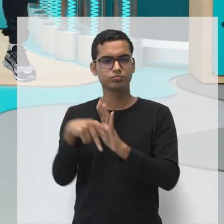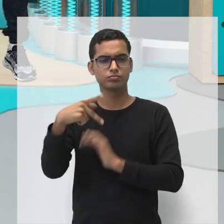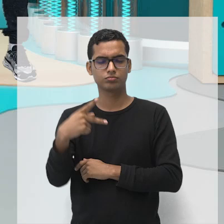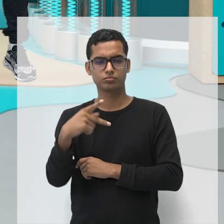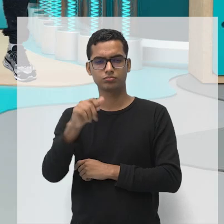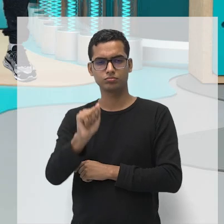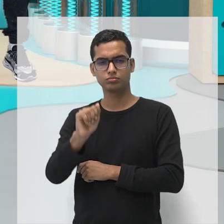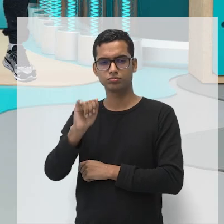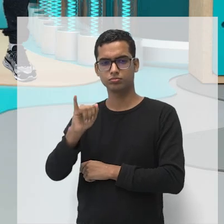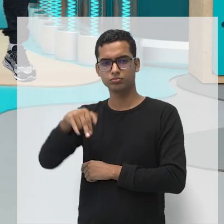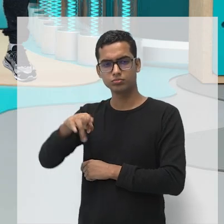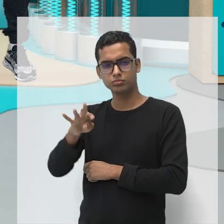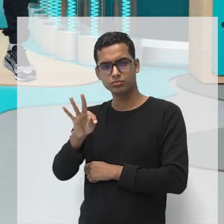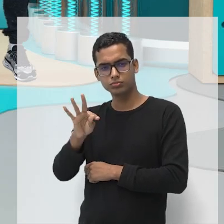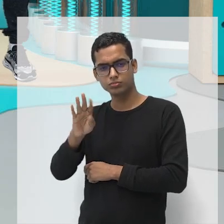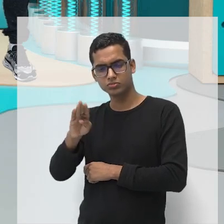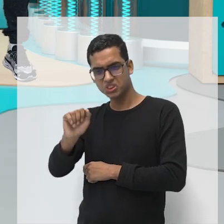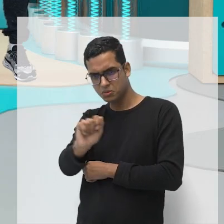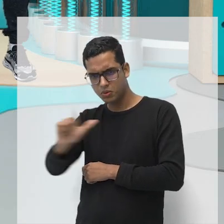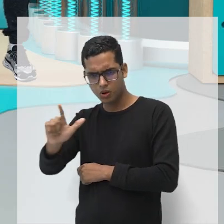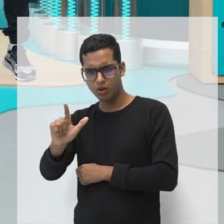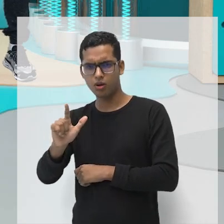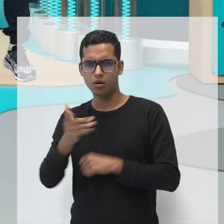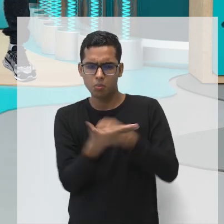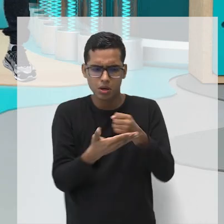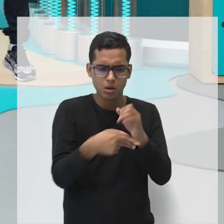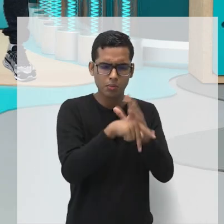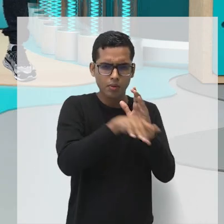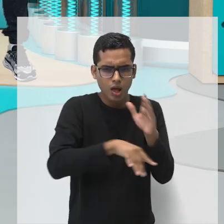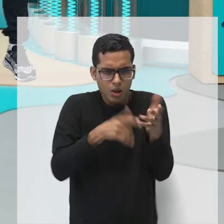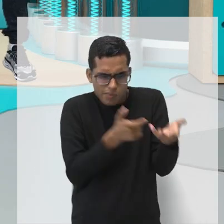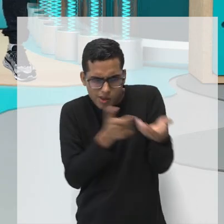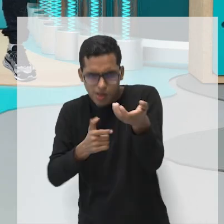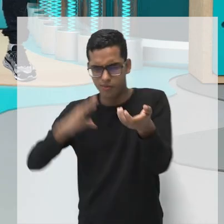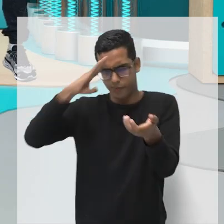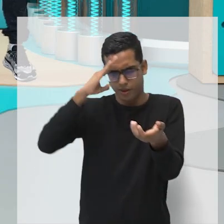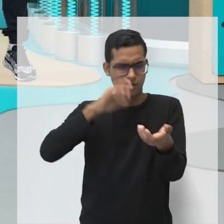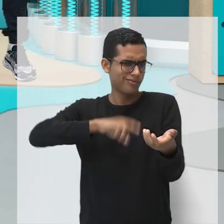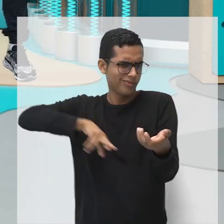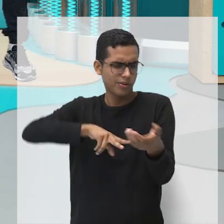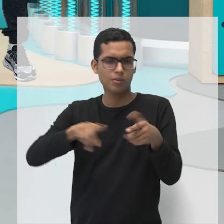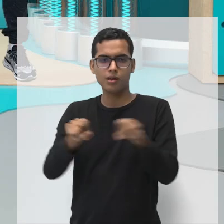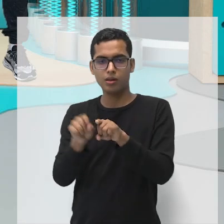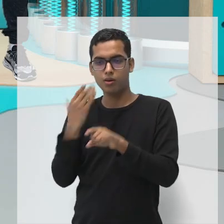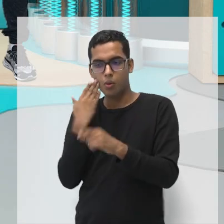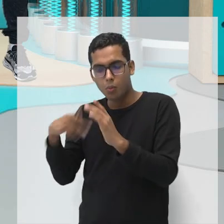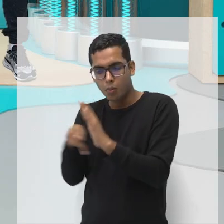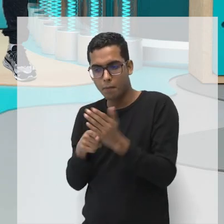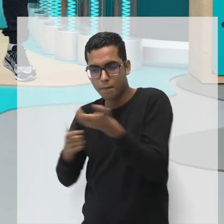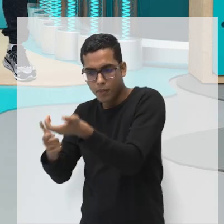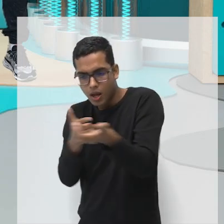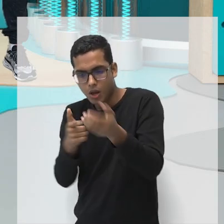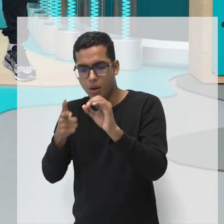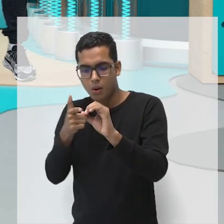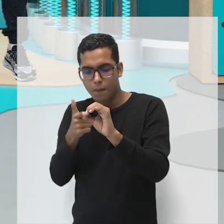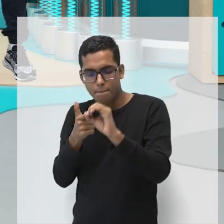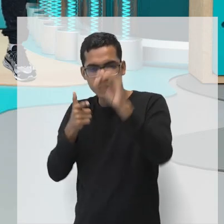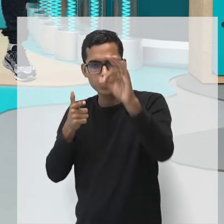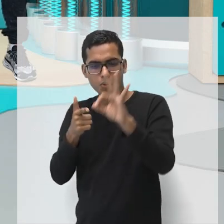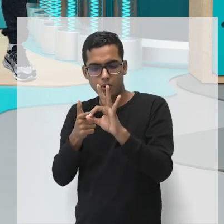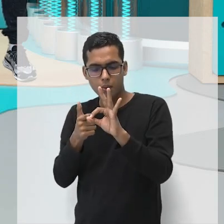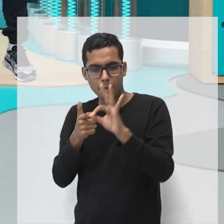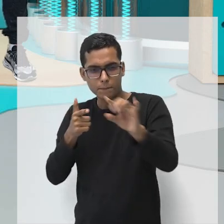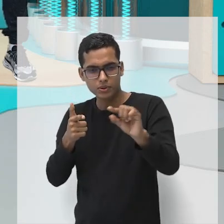paintball ele não foi baseado em treinamentos militares, como a outra modalidade tem essa origem, né? Apesar dessa ideia estar